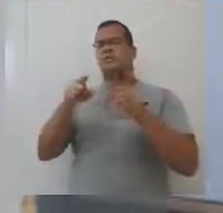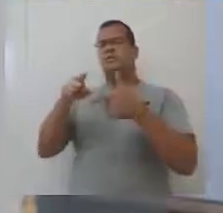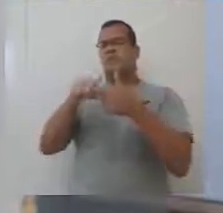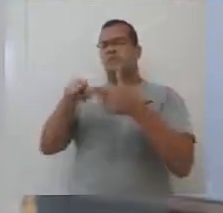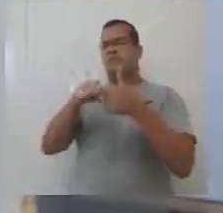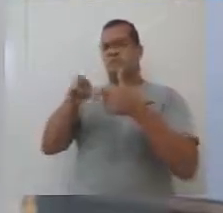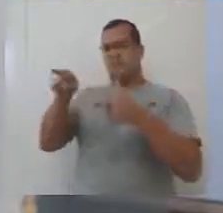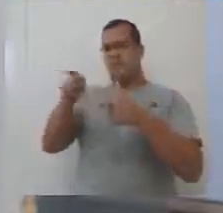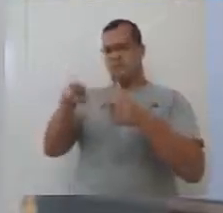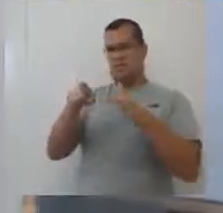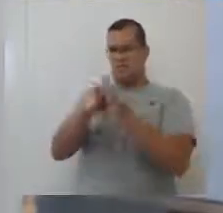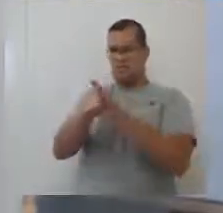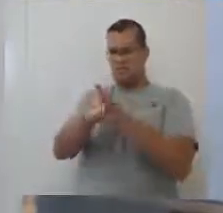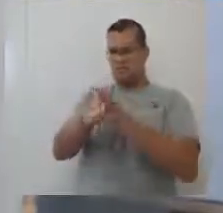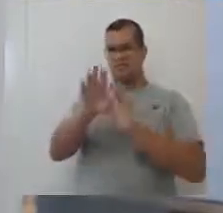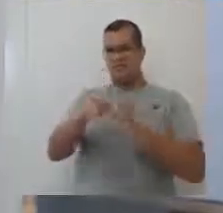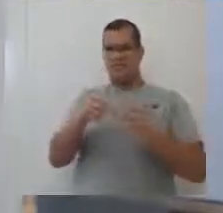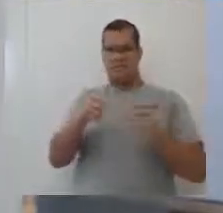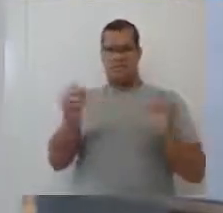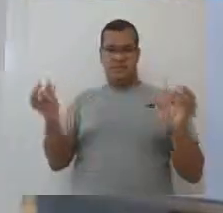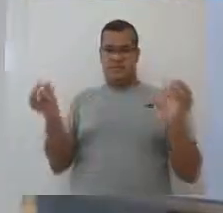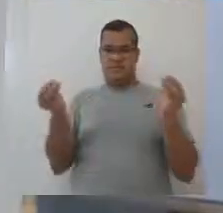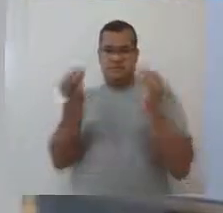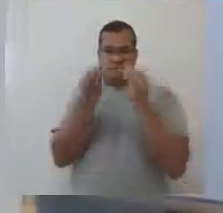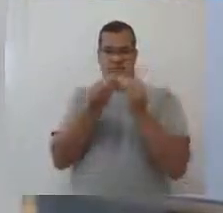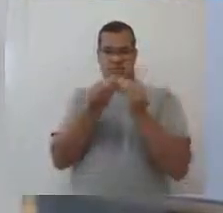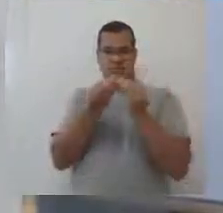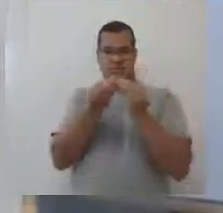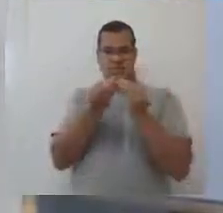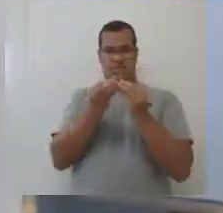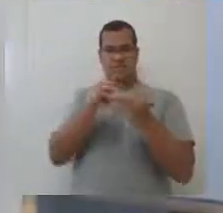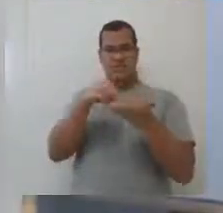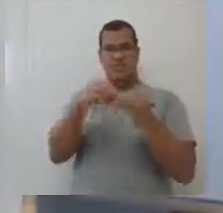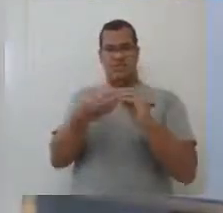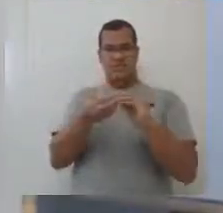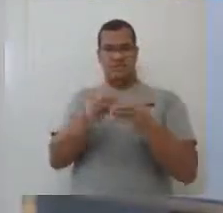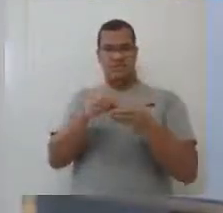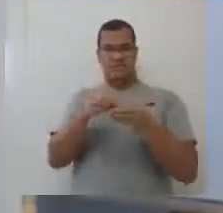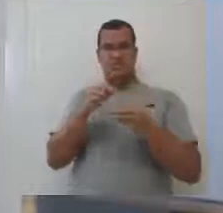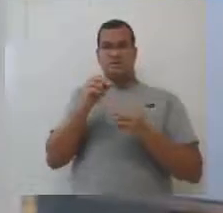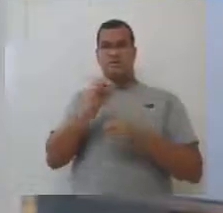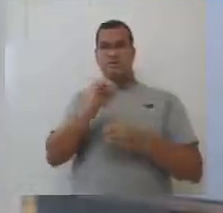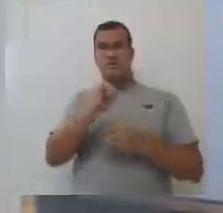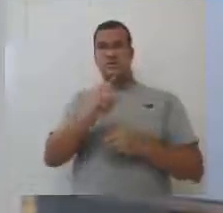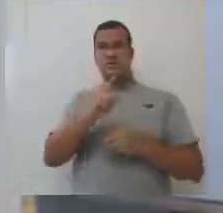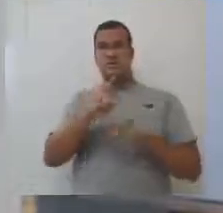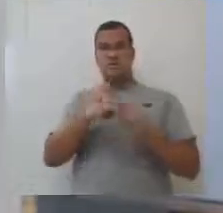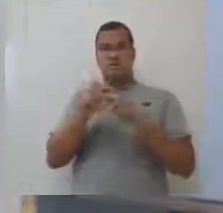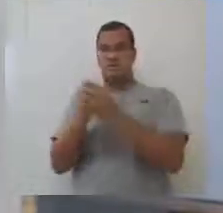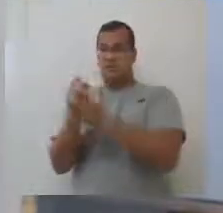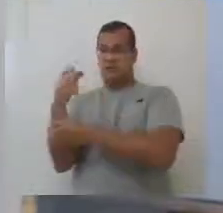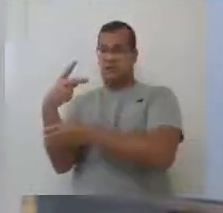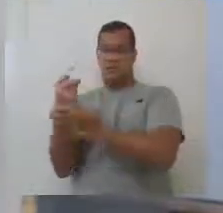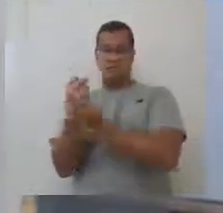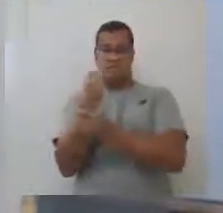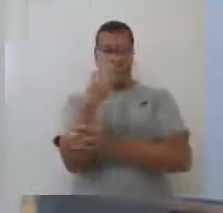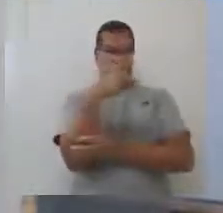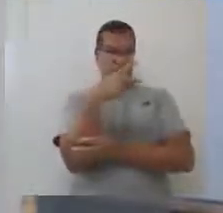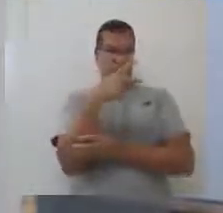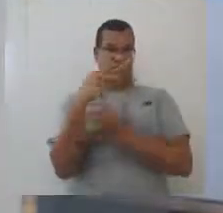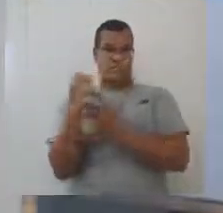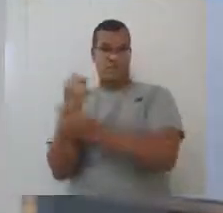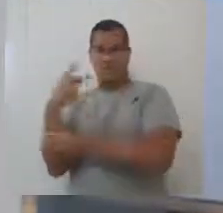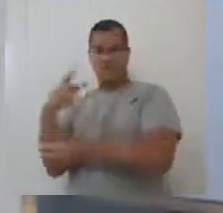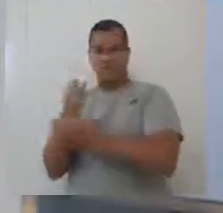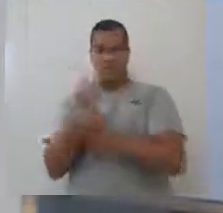disse assim, num cruzamento de ervilhas híbridas, ou melhor, de plantas híbridas,